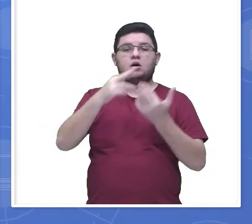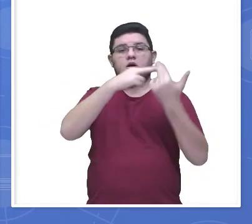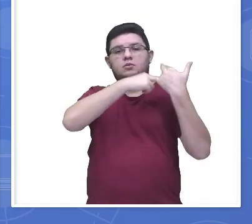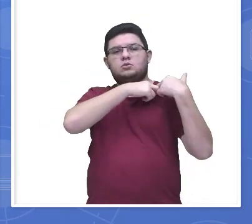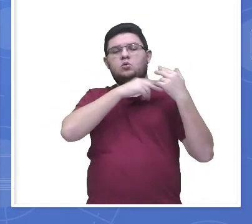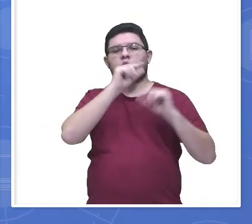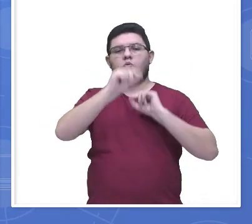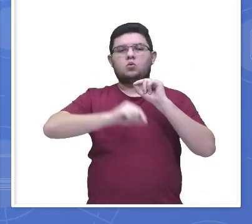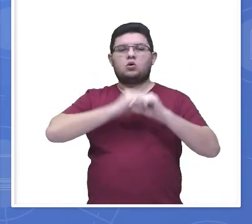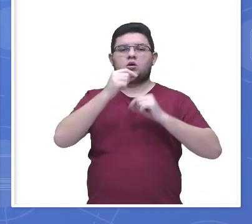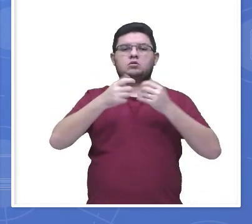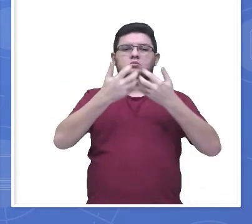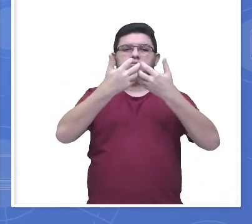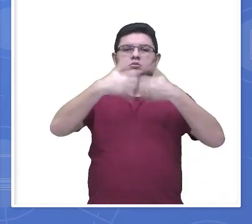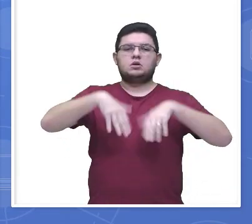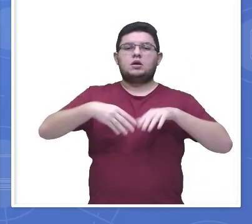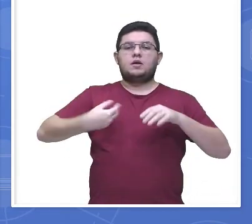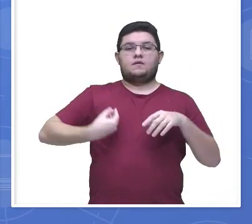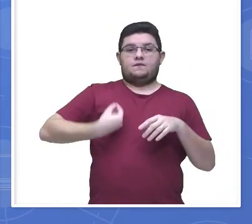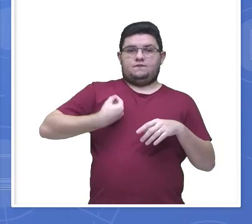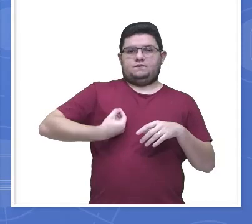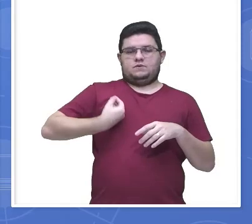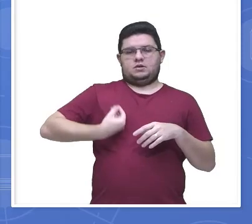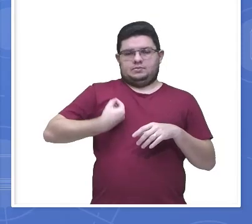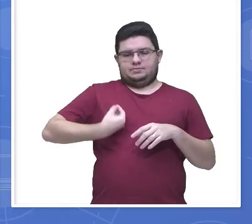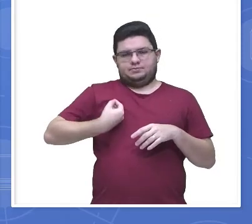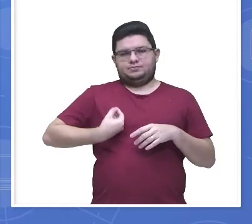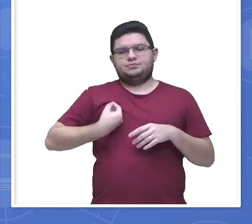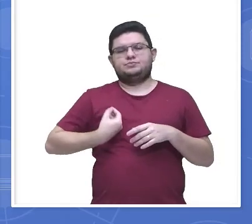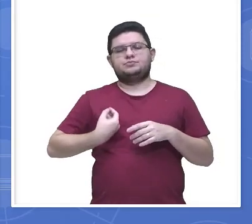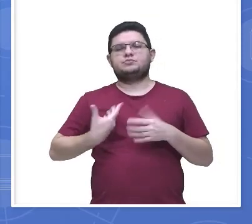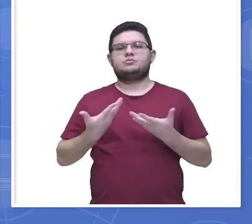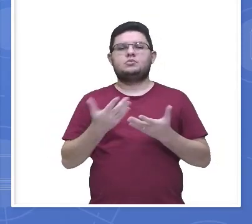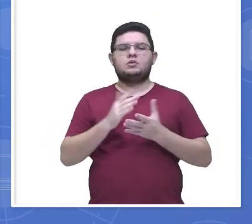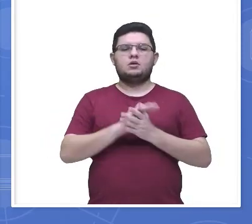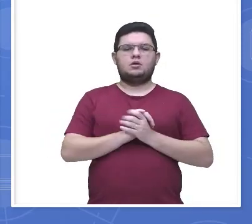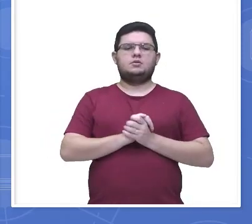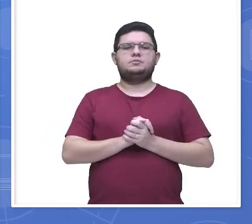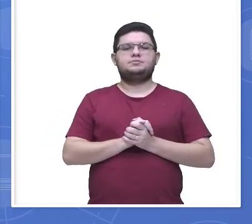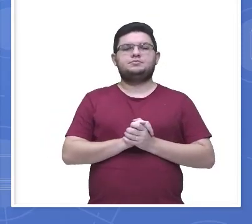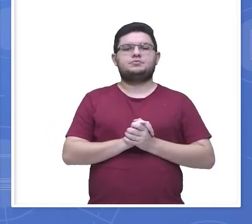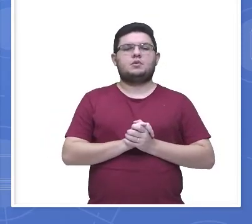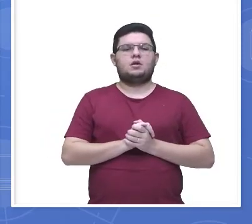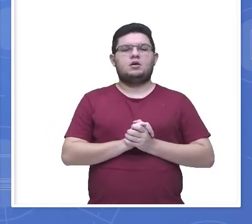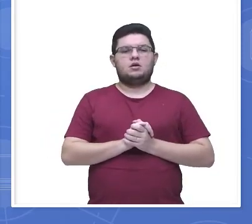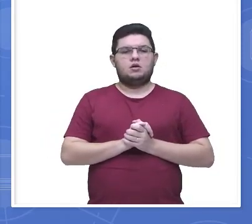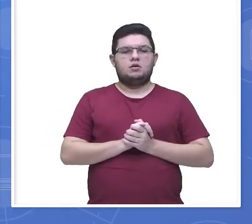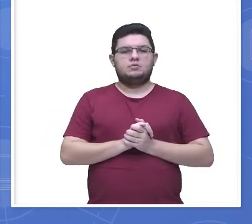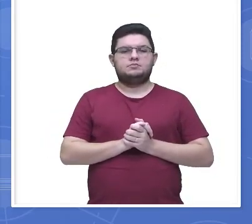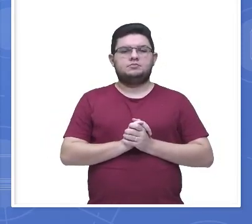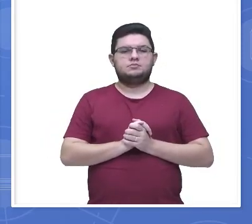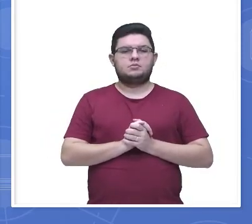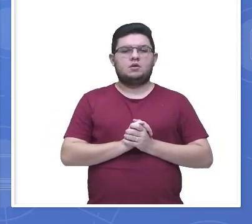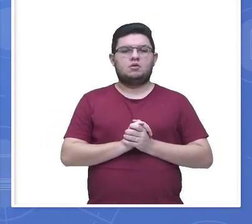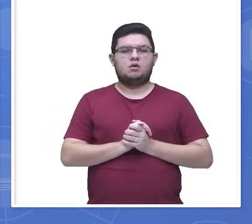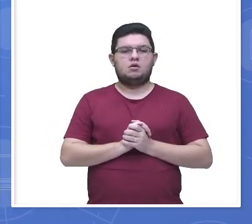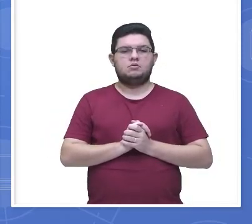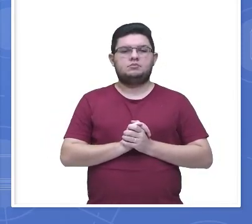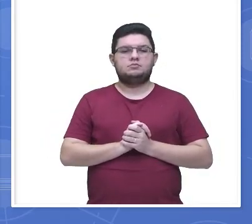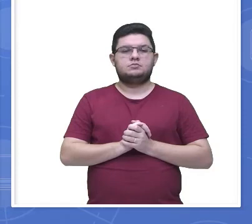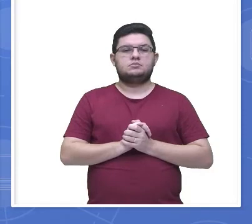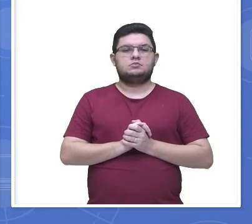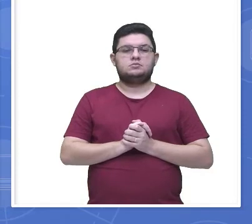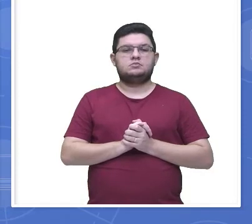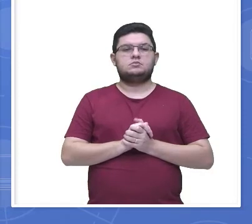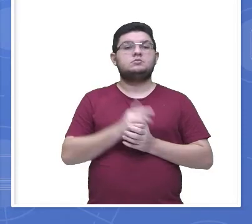da vida, como a respiração, o batimento cardíaco e a pressão arterial. Temos mais alguma resposta na